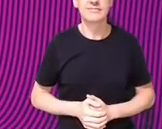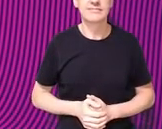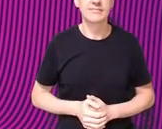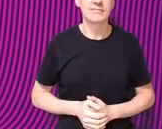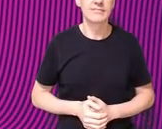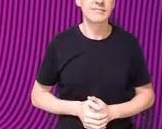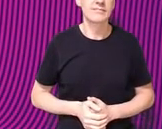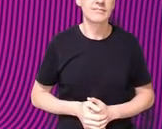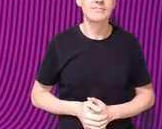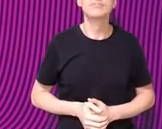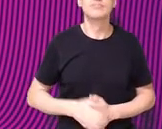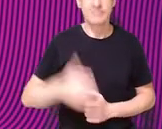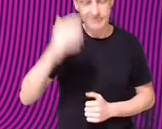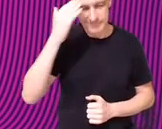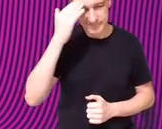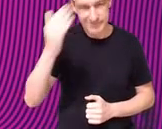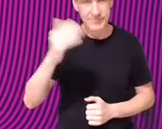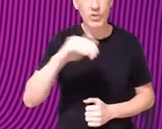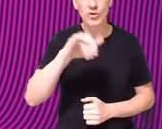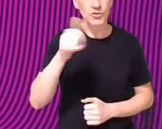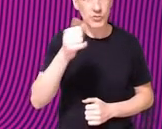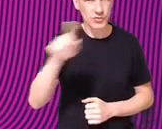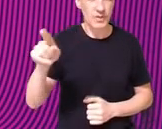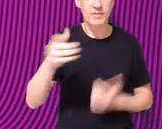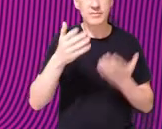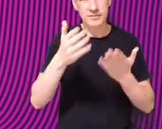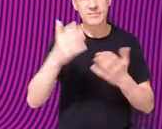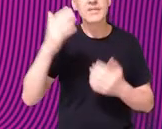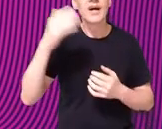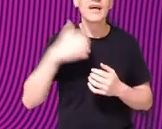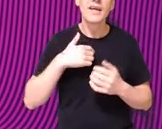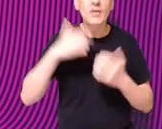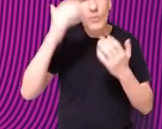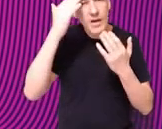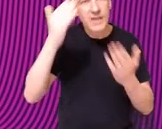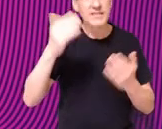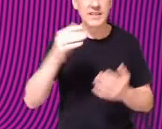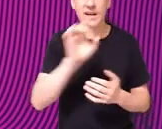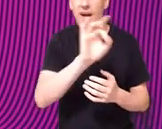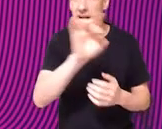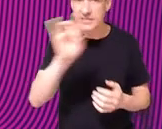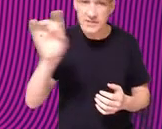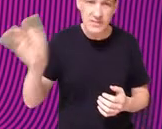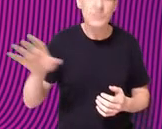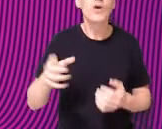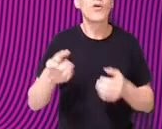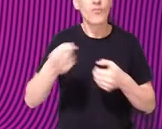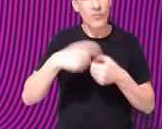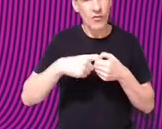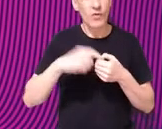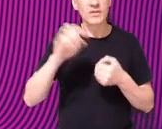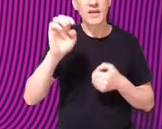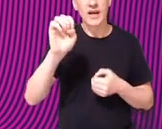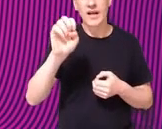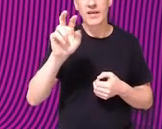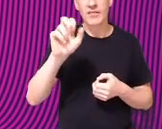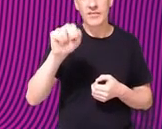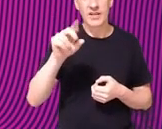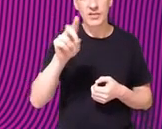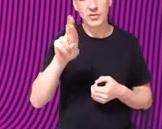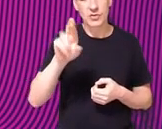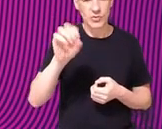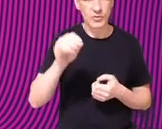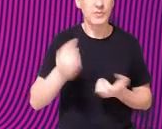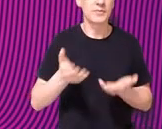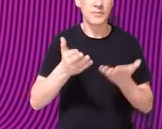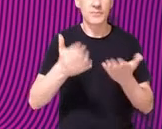Muito obrigado, João. Eu gostaria de agradecer a todos aqui nessa mesa e passar a palavra para o doutor Evandro em função do tempo. Muito obrigado, foi um prazer